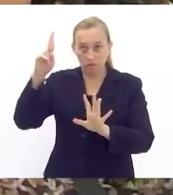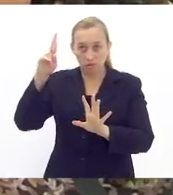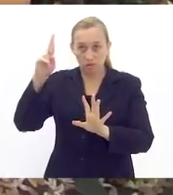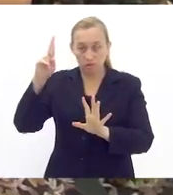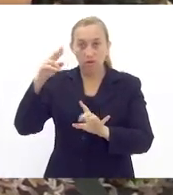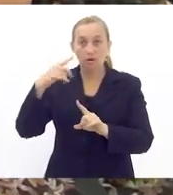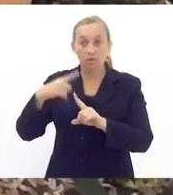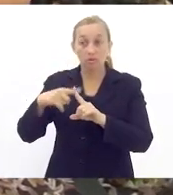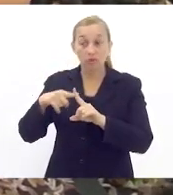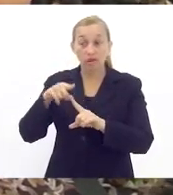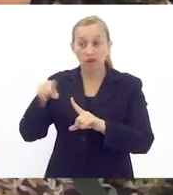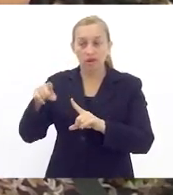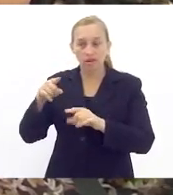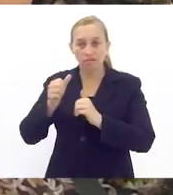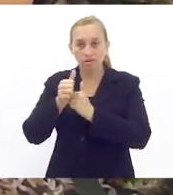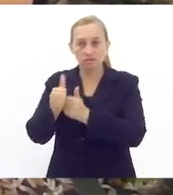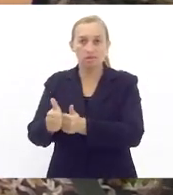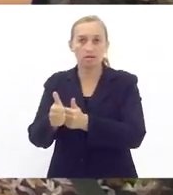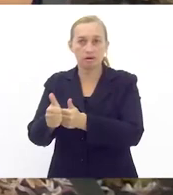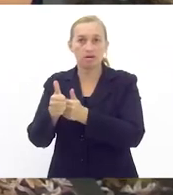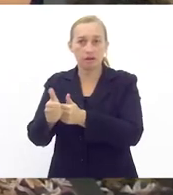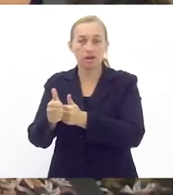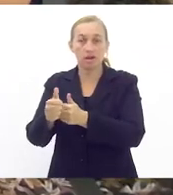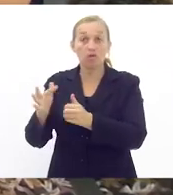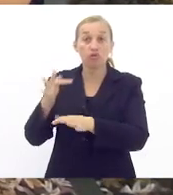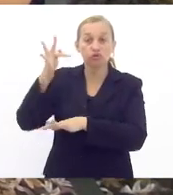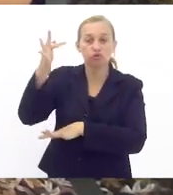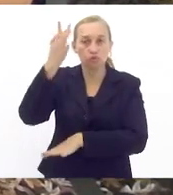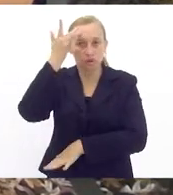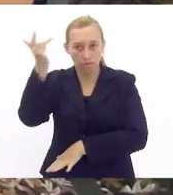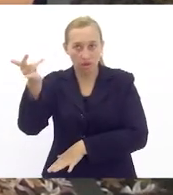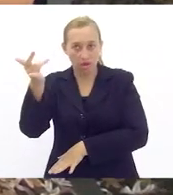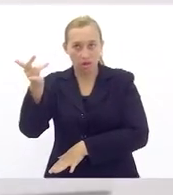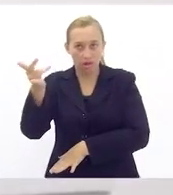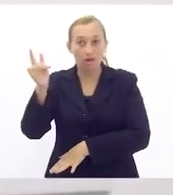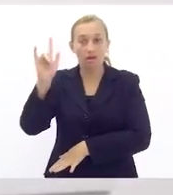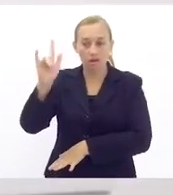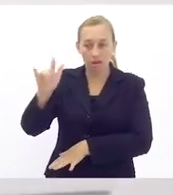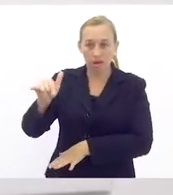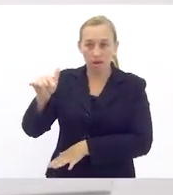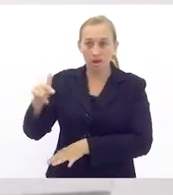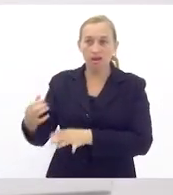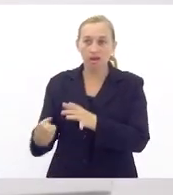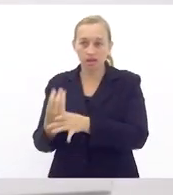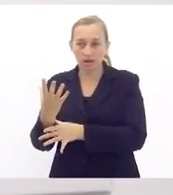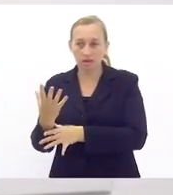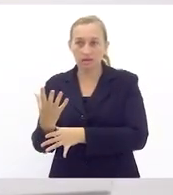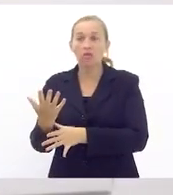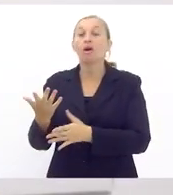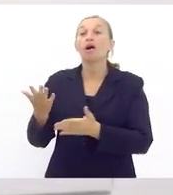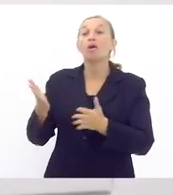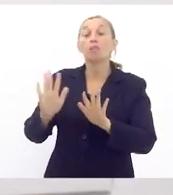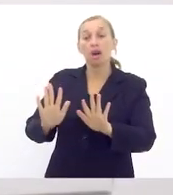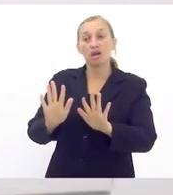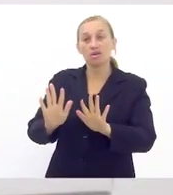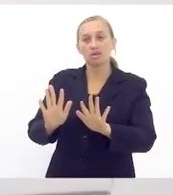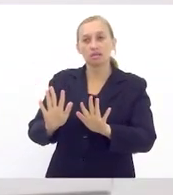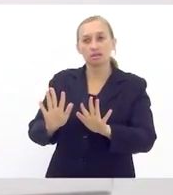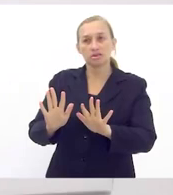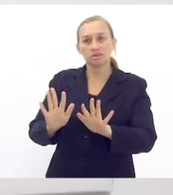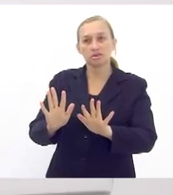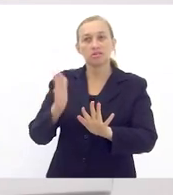destinatário ele é o amanhã ele é a semente mas para isso minha gente